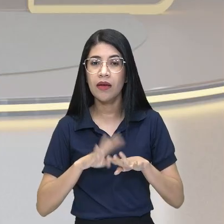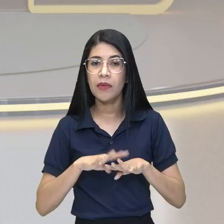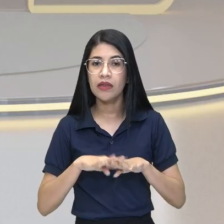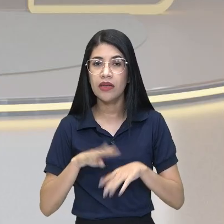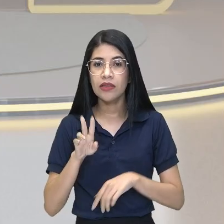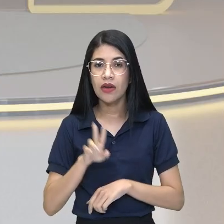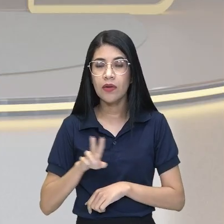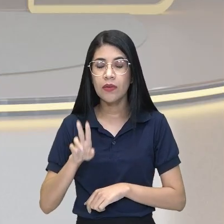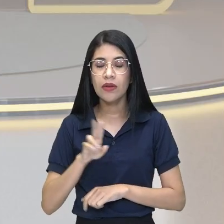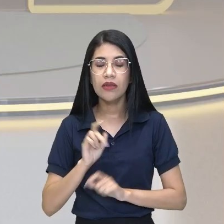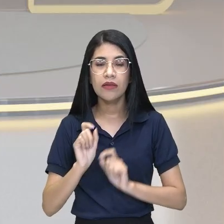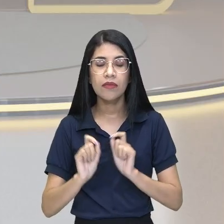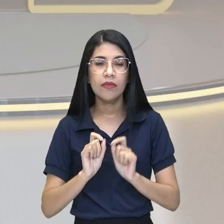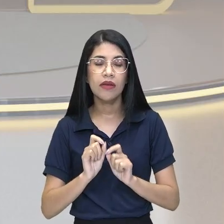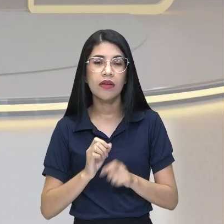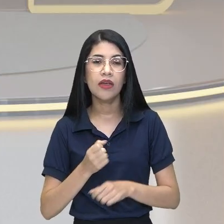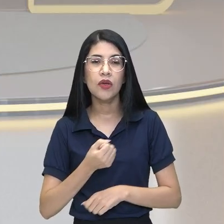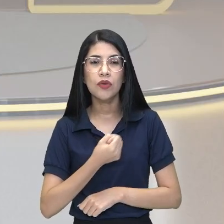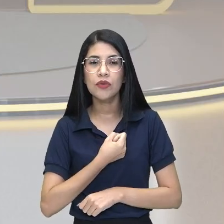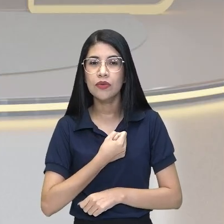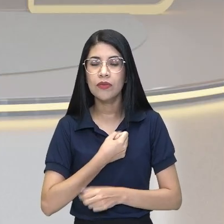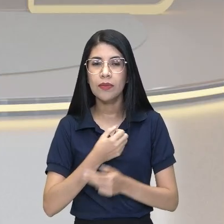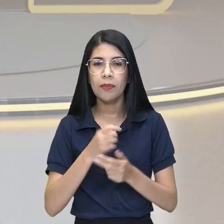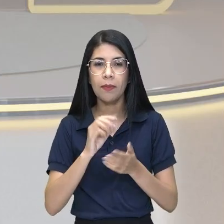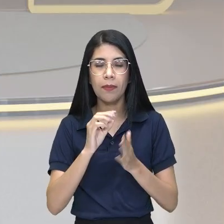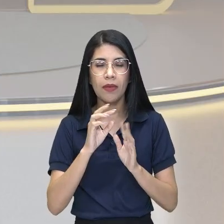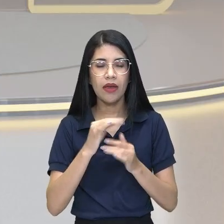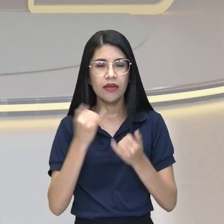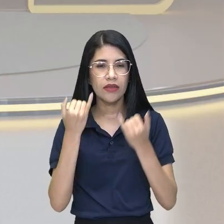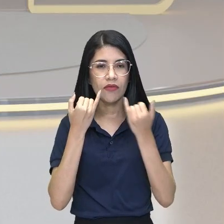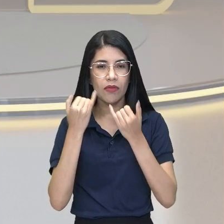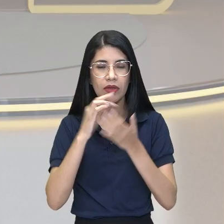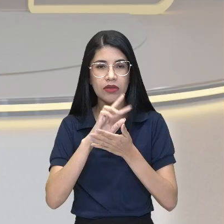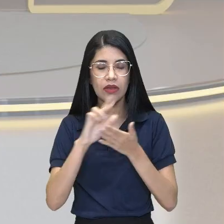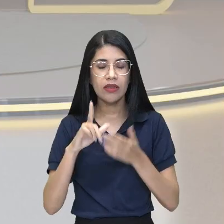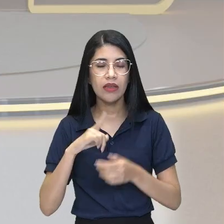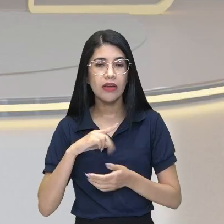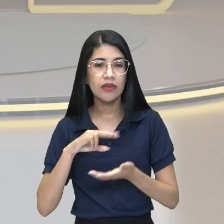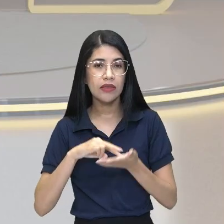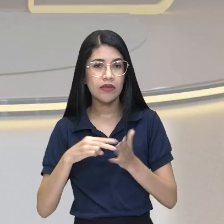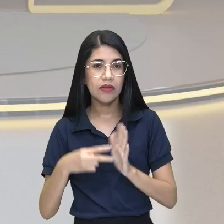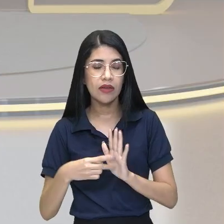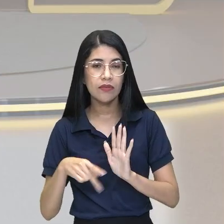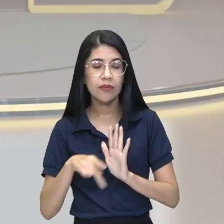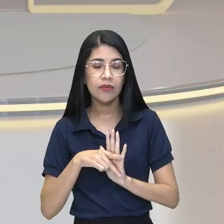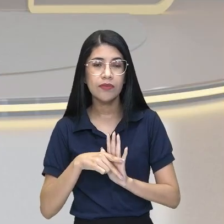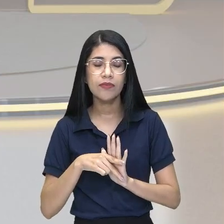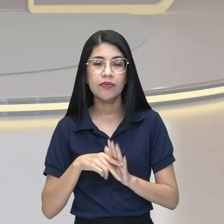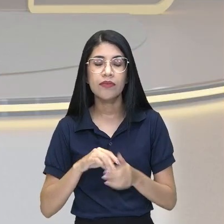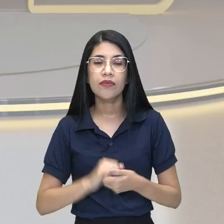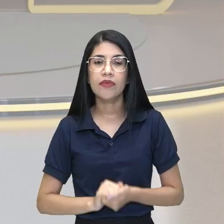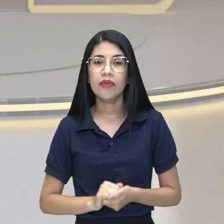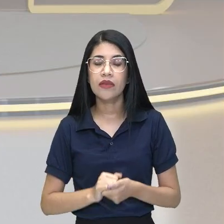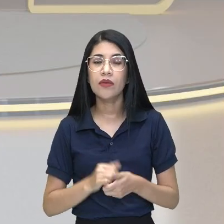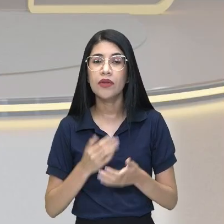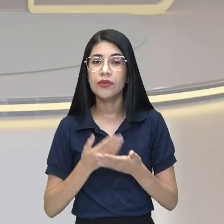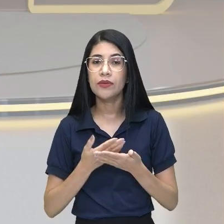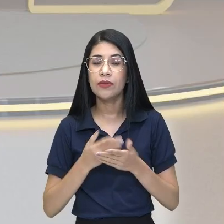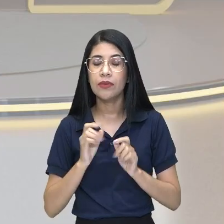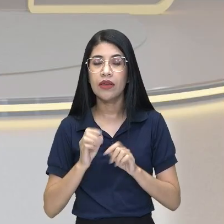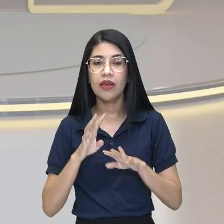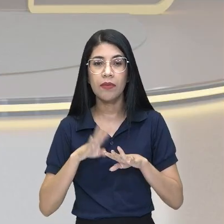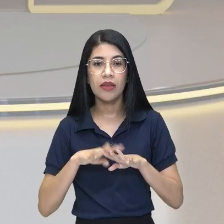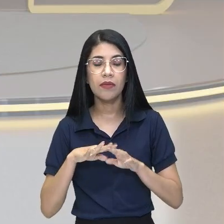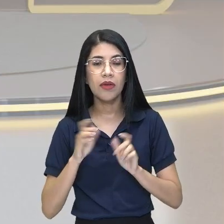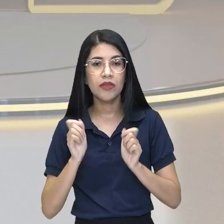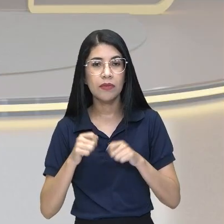os números, no caso, se tornem significados para cada um de nós. E como a gente viu, a matemática, ela pode pensar o